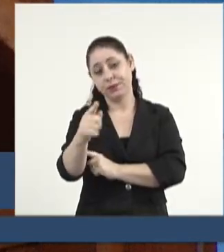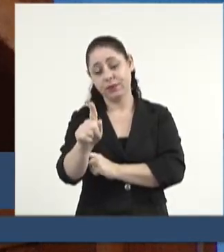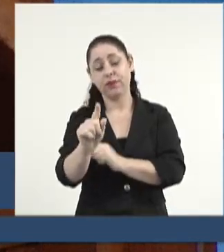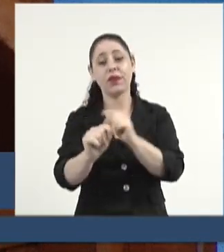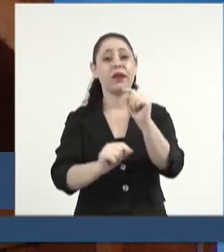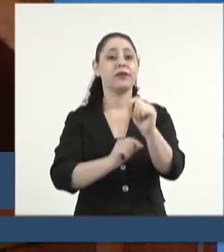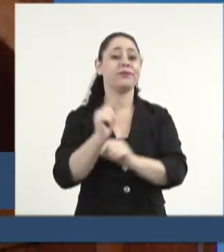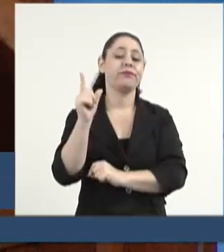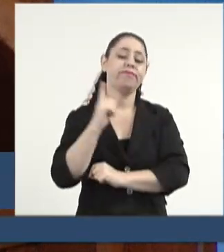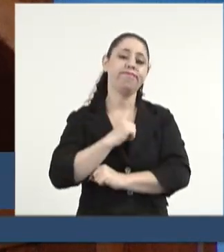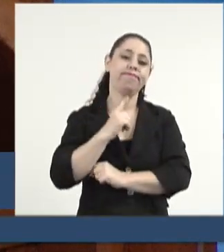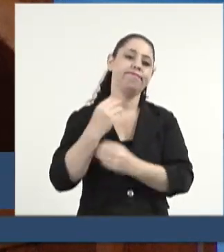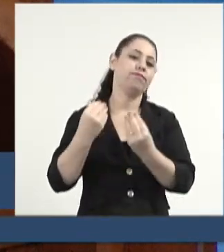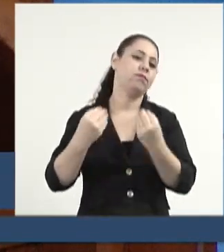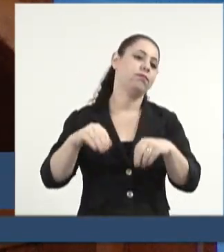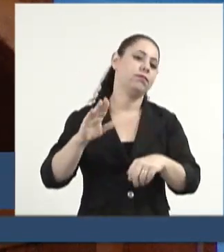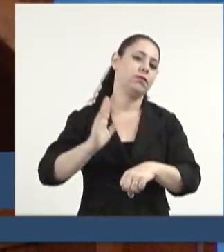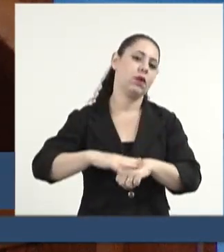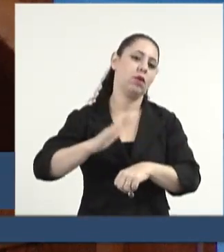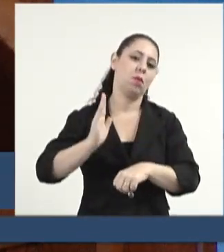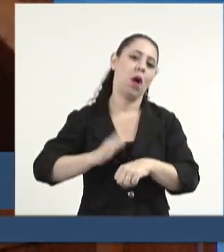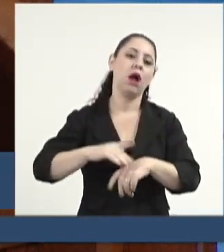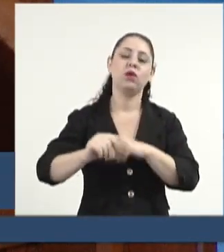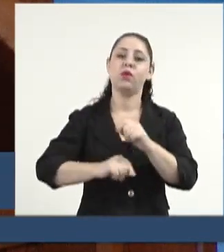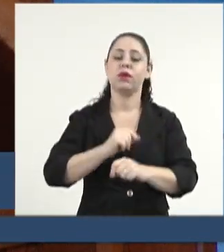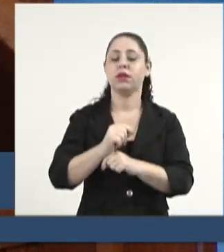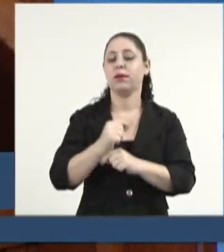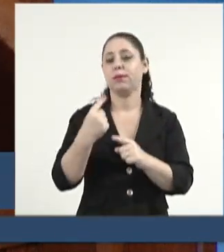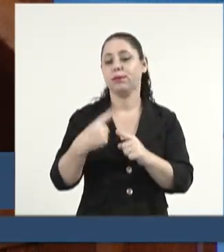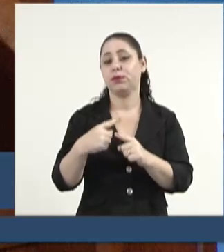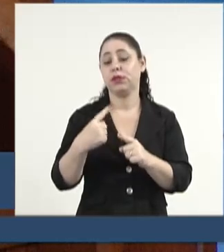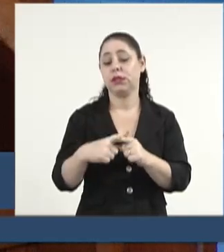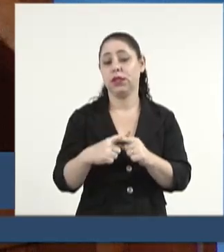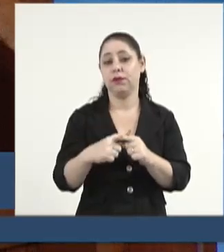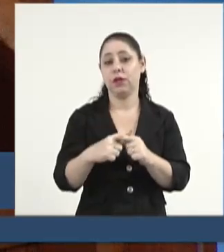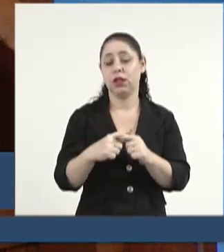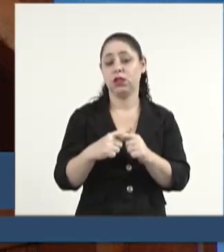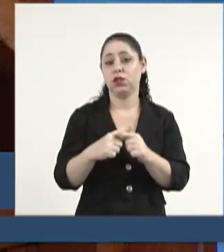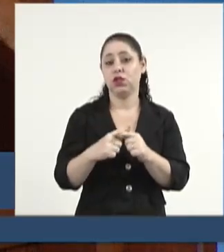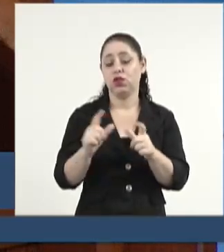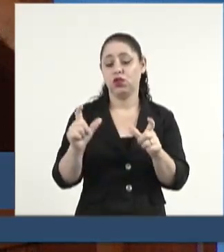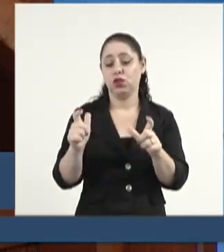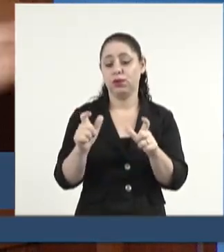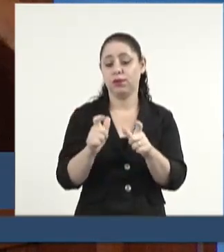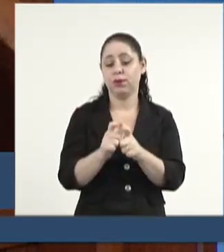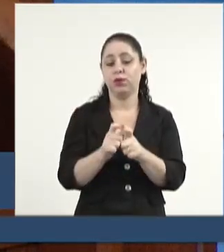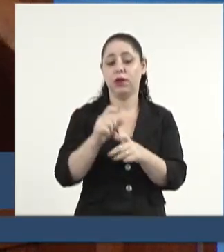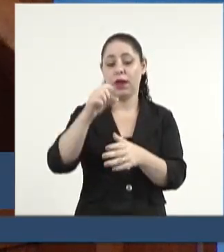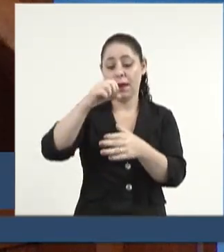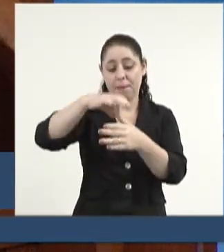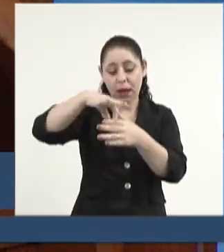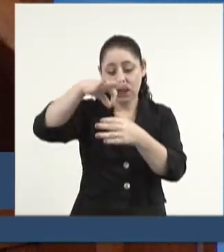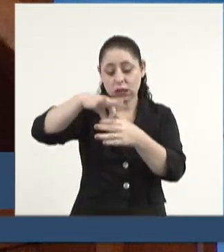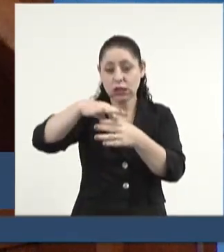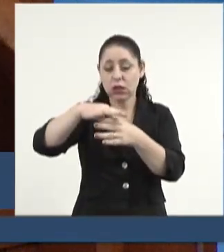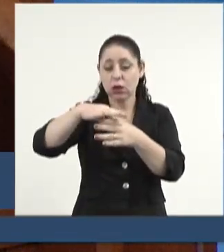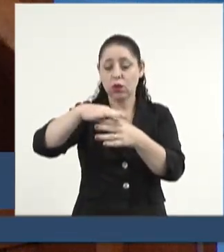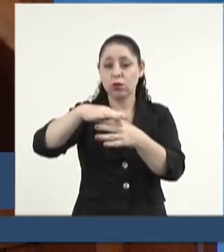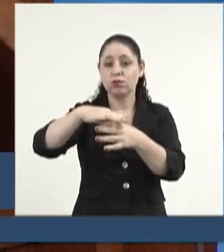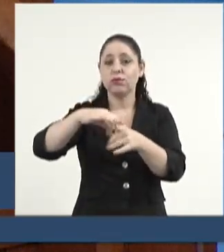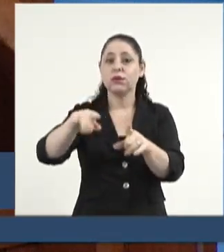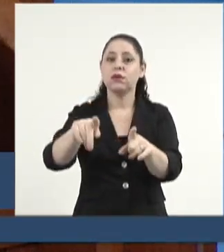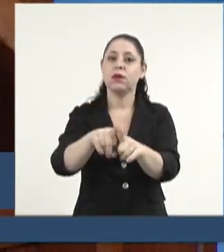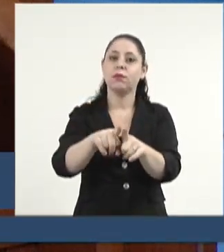acarretando mais prejuízo ainda, né? Tanto na queda da produção geral, não só do Estado, mas do país em função